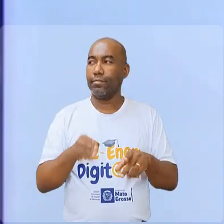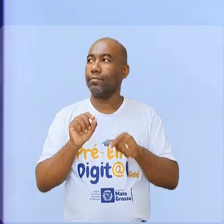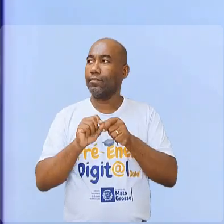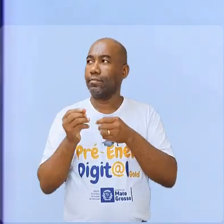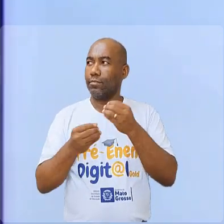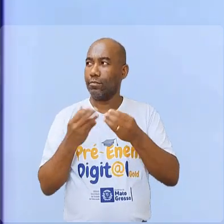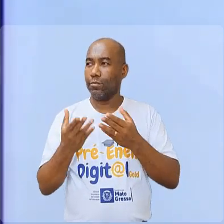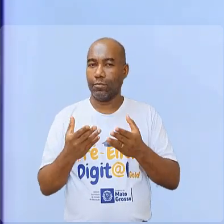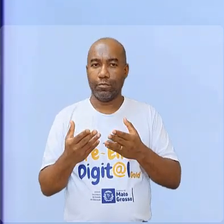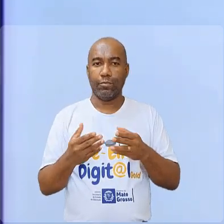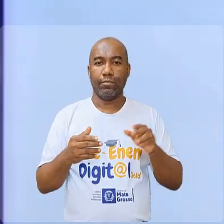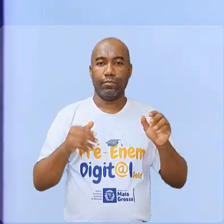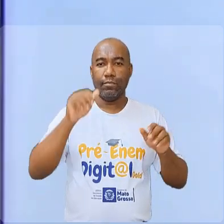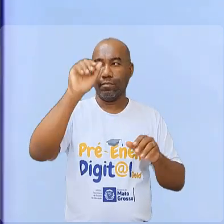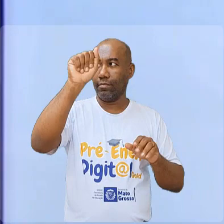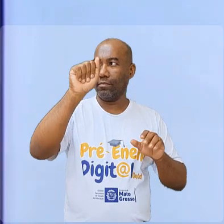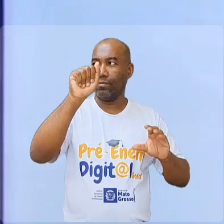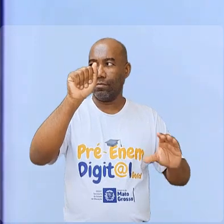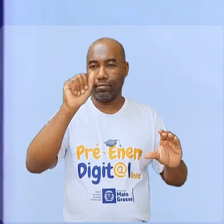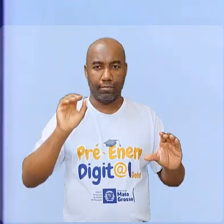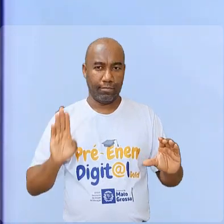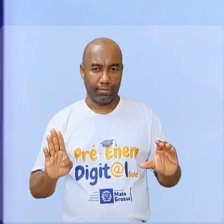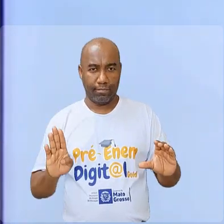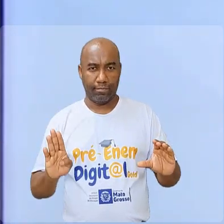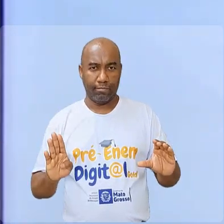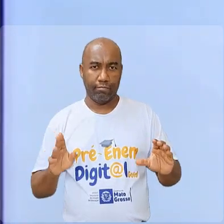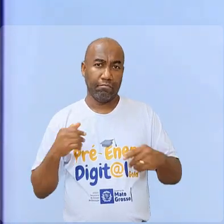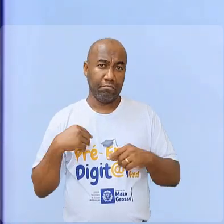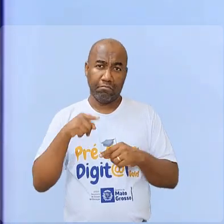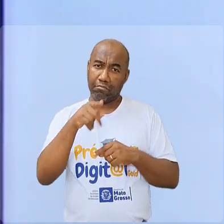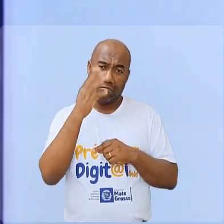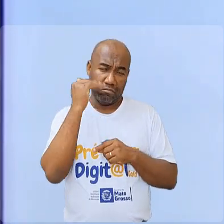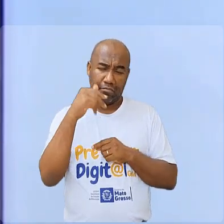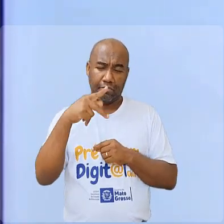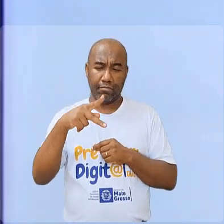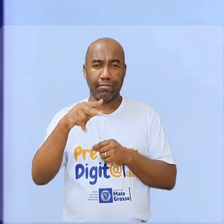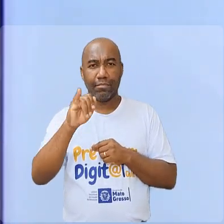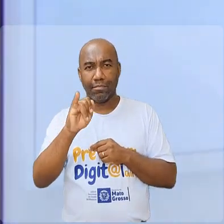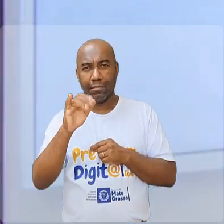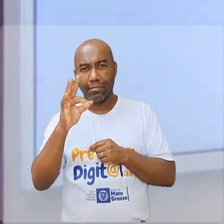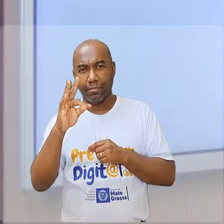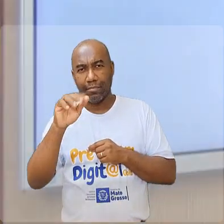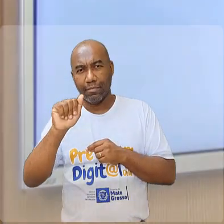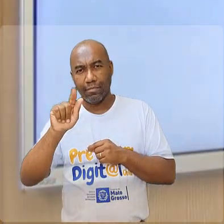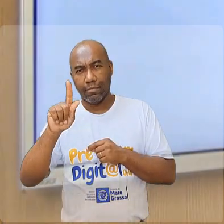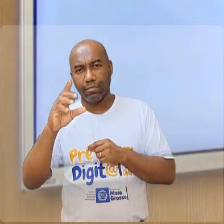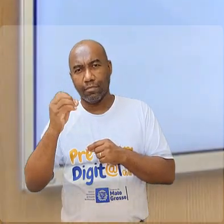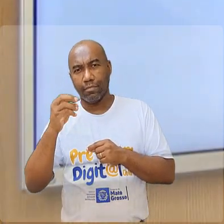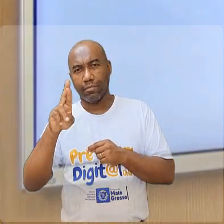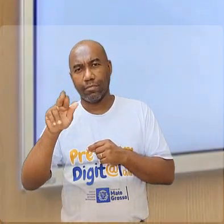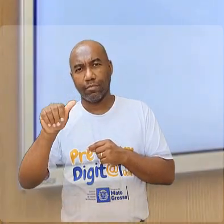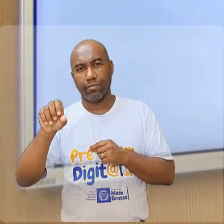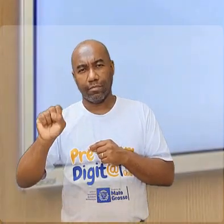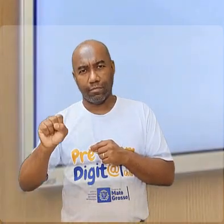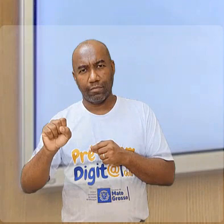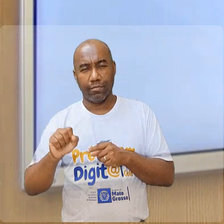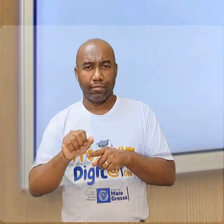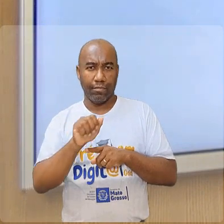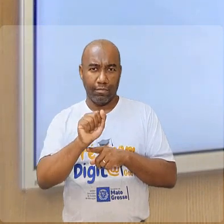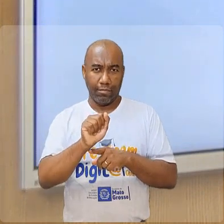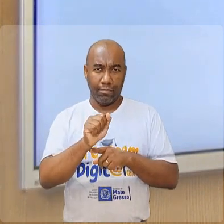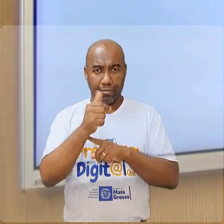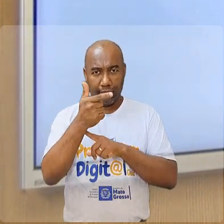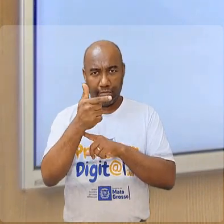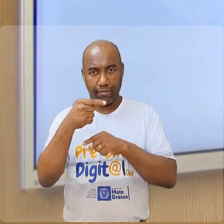separar desenho sem nada eu sei que tá águas quem é Pitágoras ao quadrado é igual meu quadrado